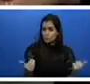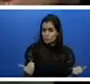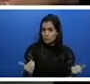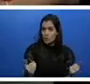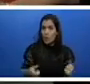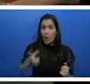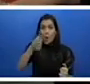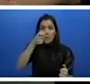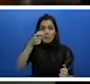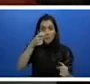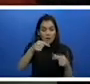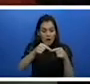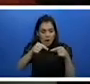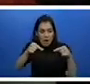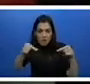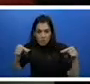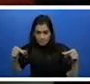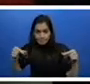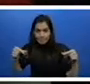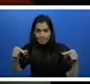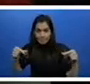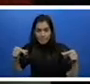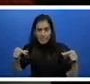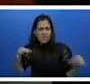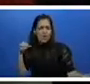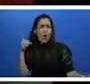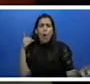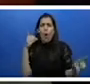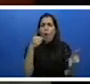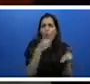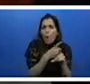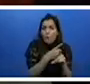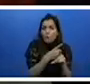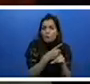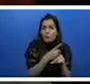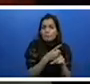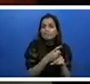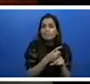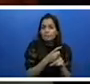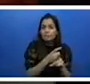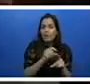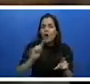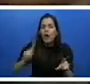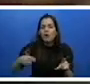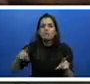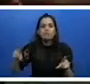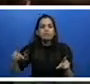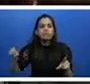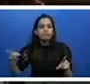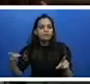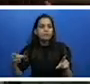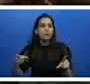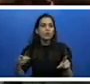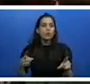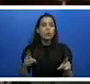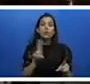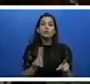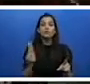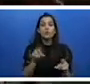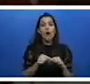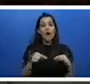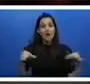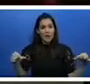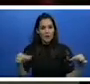a régua de vocês e encontrarem os decimais aí, se localizarem, usando a